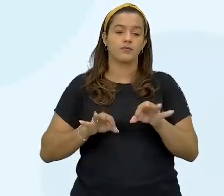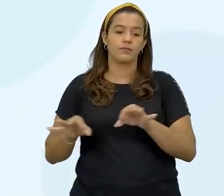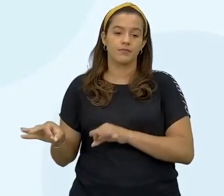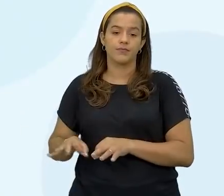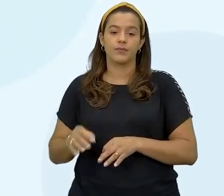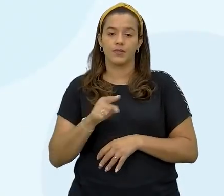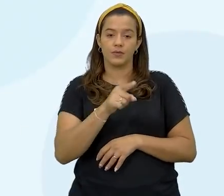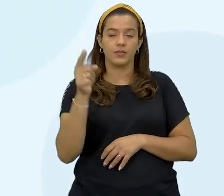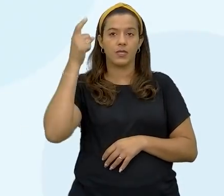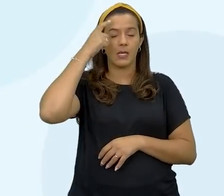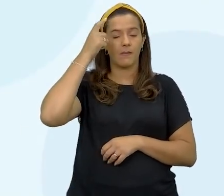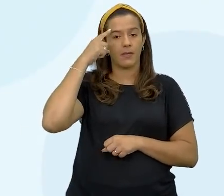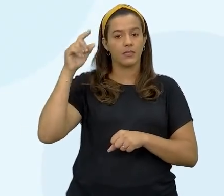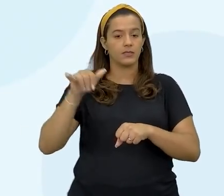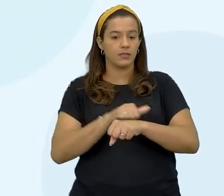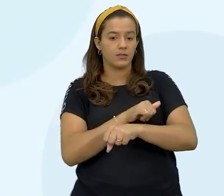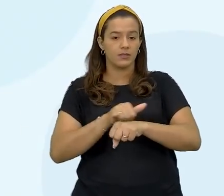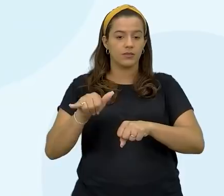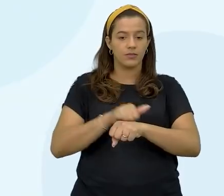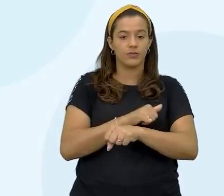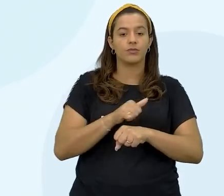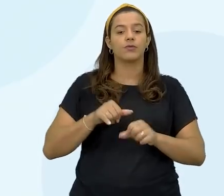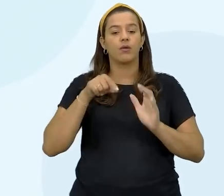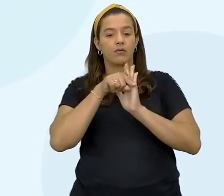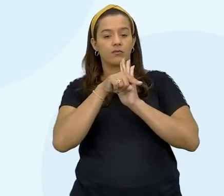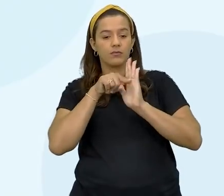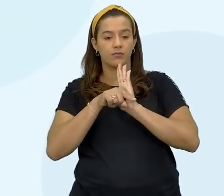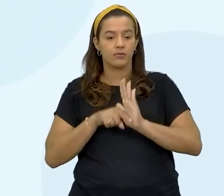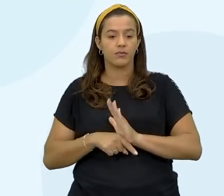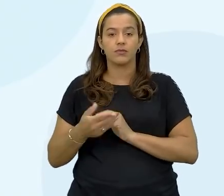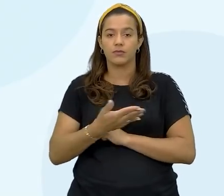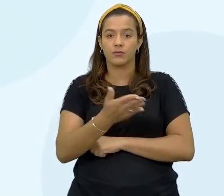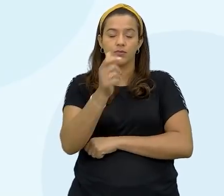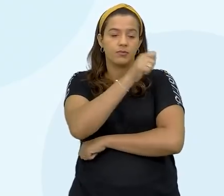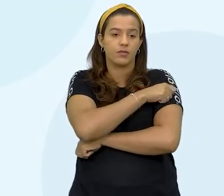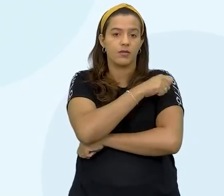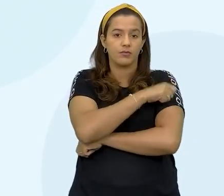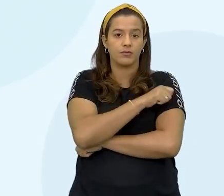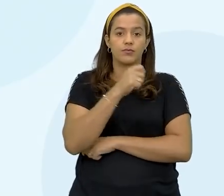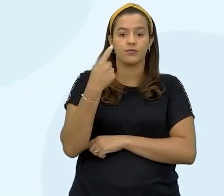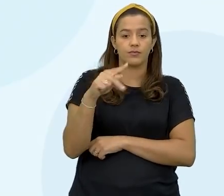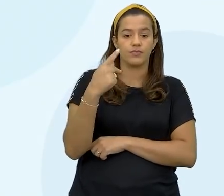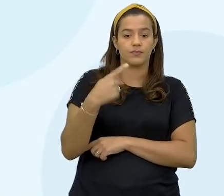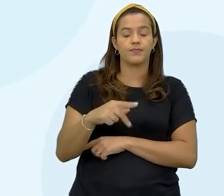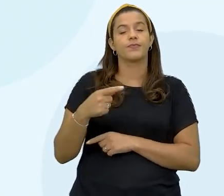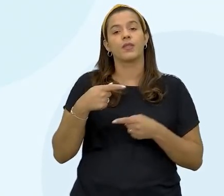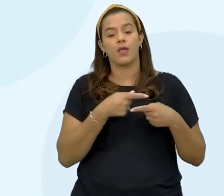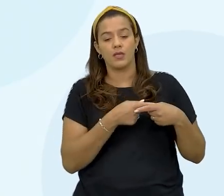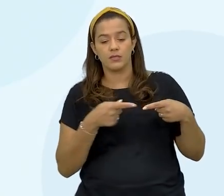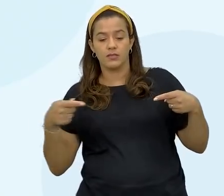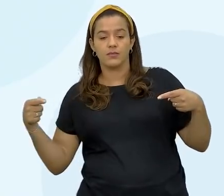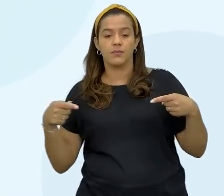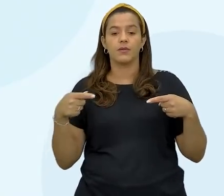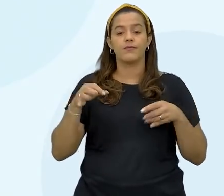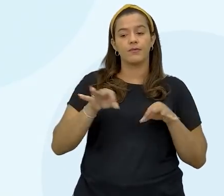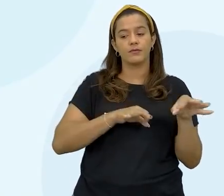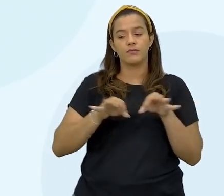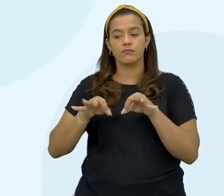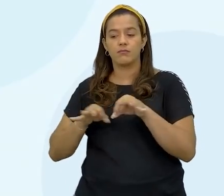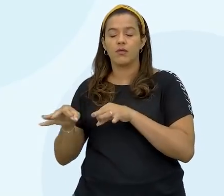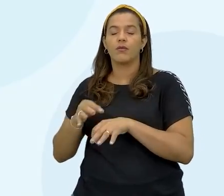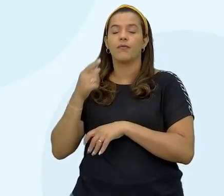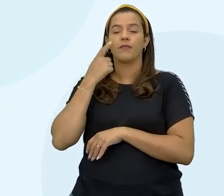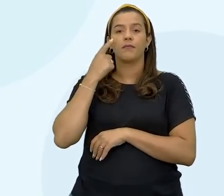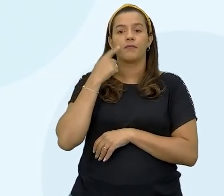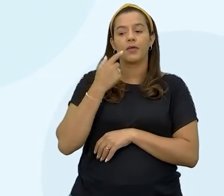pensem em estratégias para realizar aí, então, o diagnóstico dos estudantes de vocês e, a partir desse diagnóstico, analisar